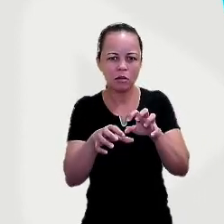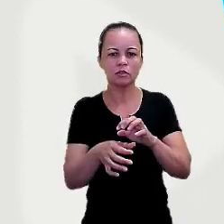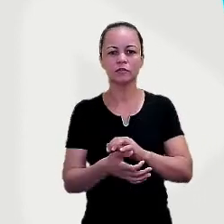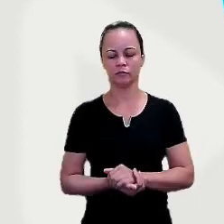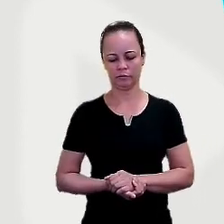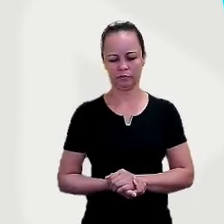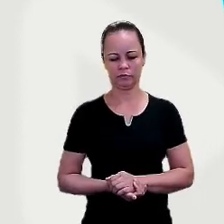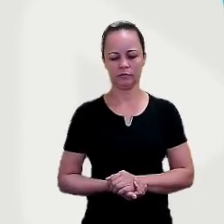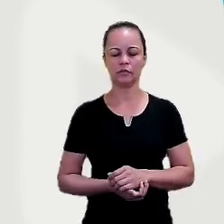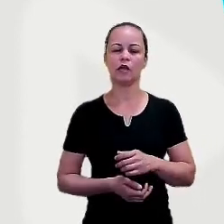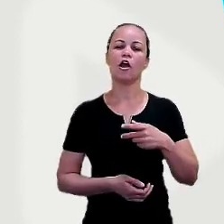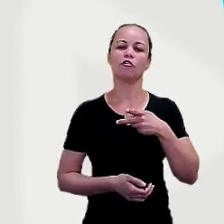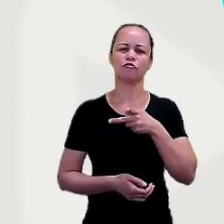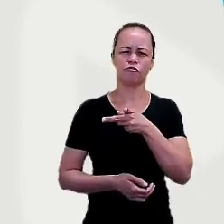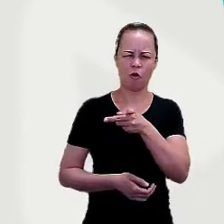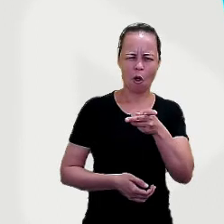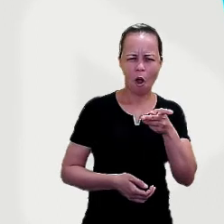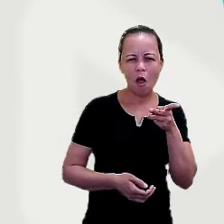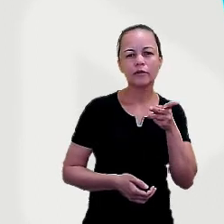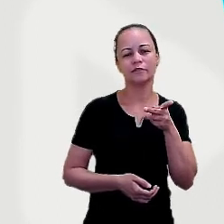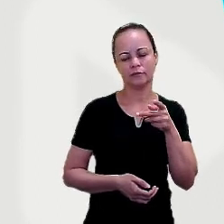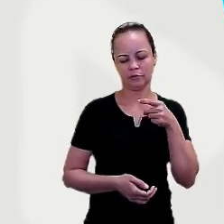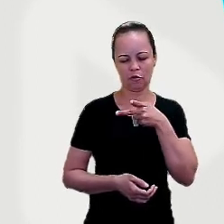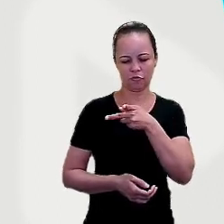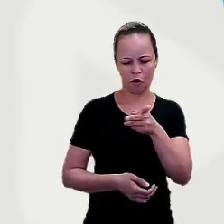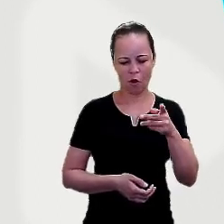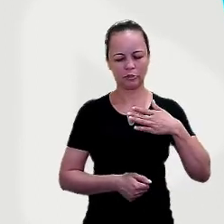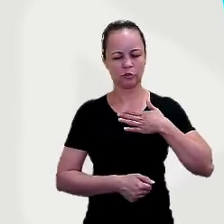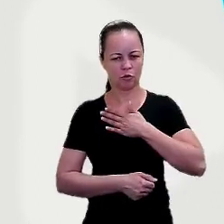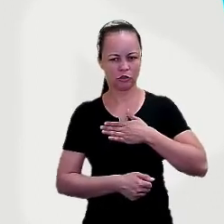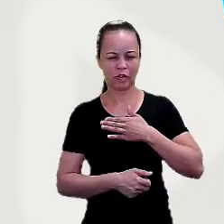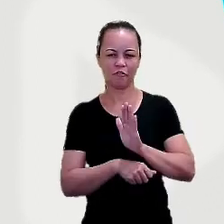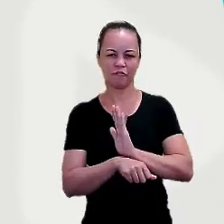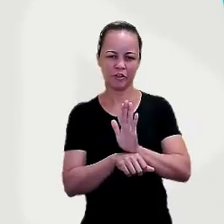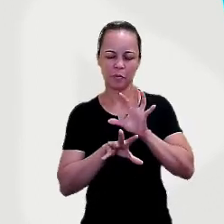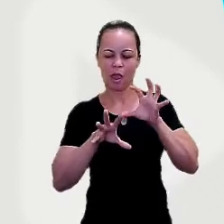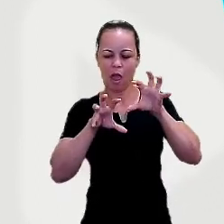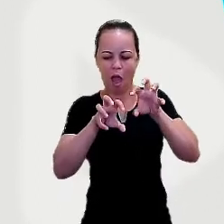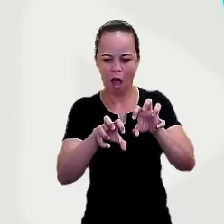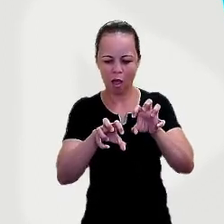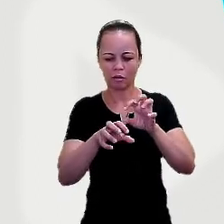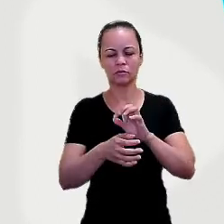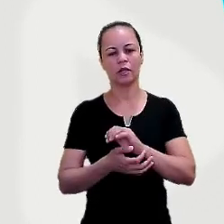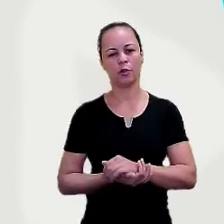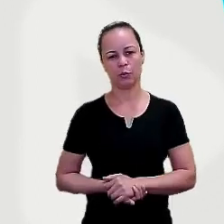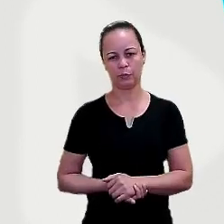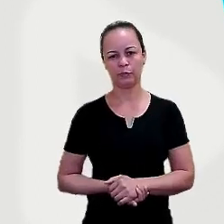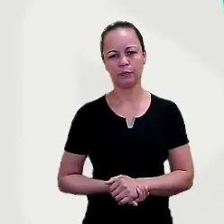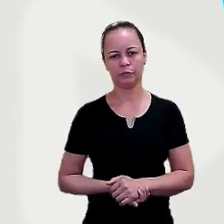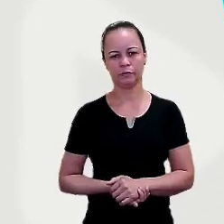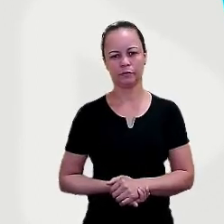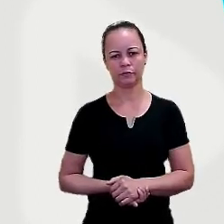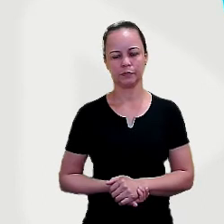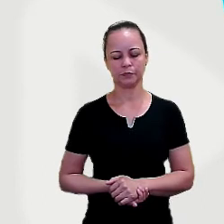Vós gostais de filme de terror. Então, aqui é o vós. Vós gostais de filme de terror.